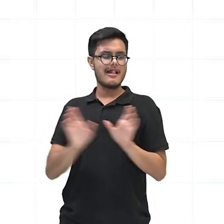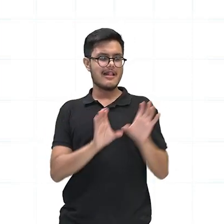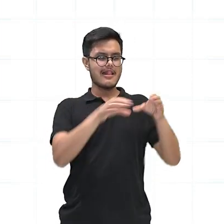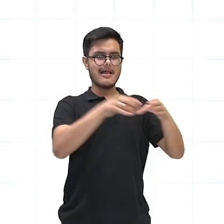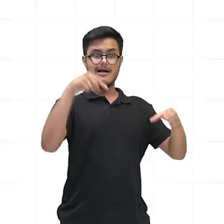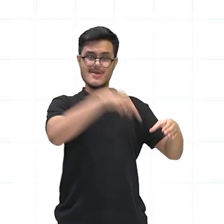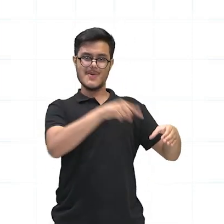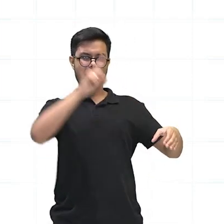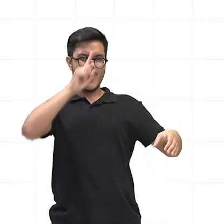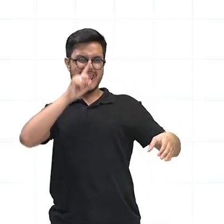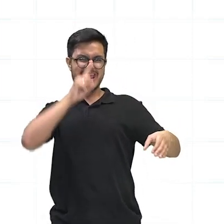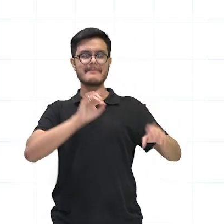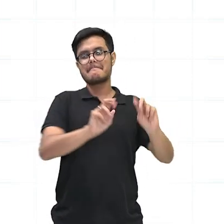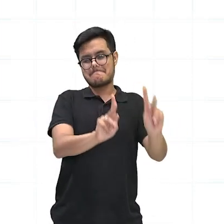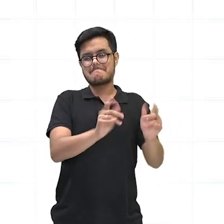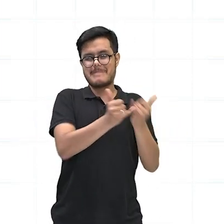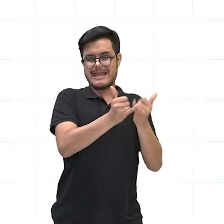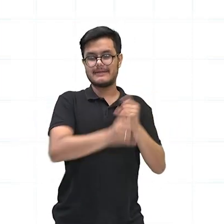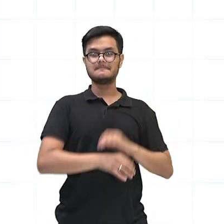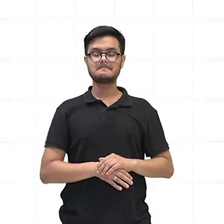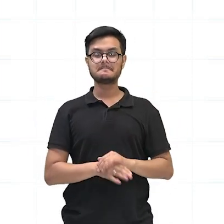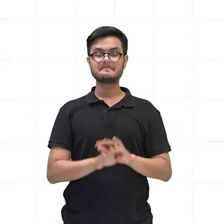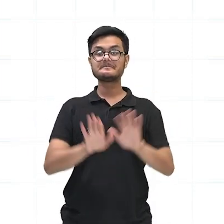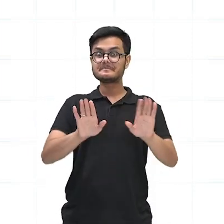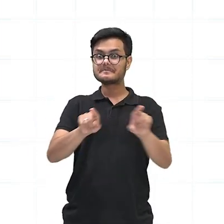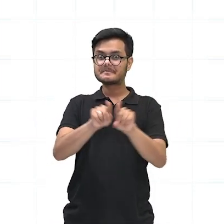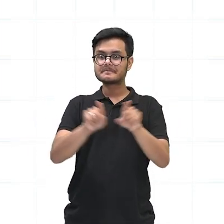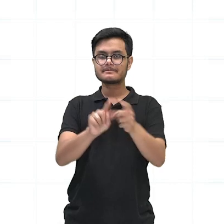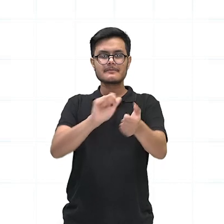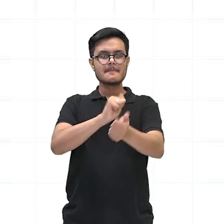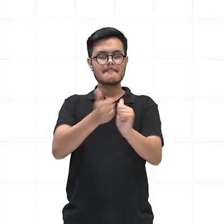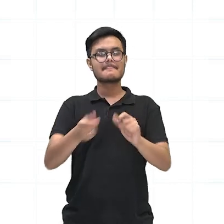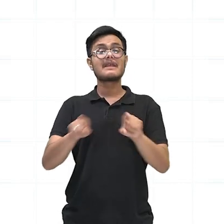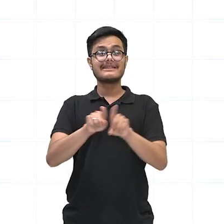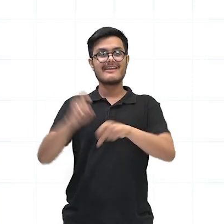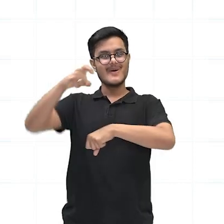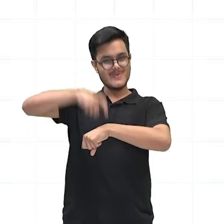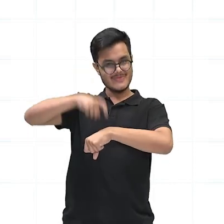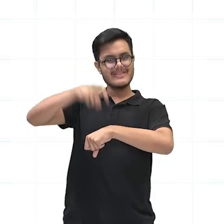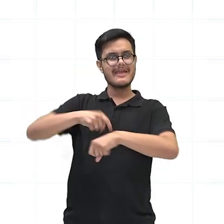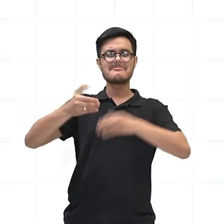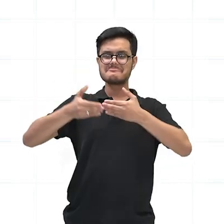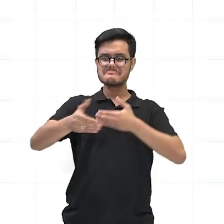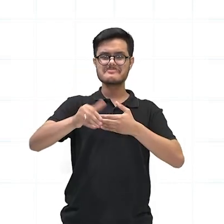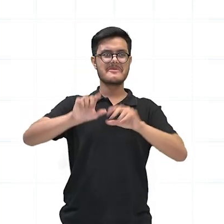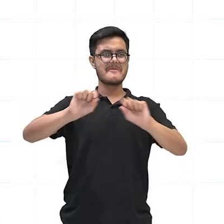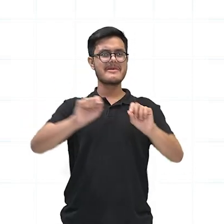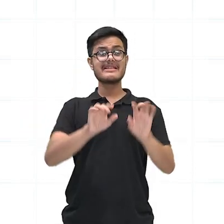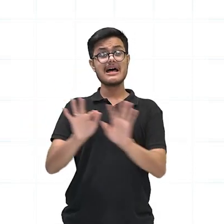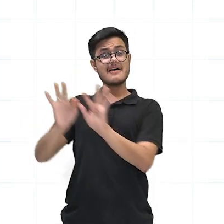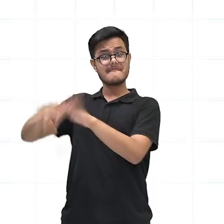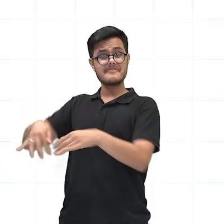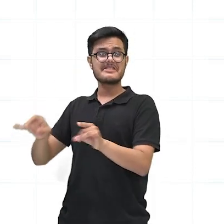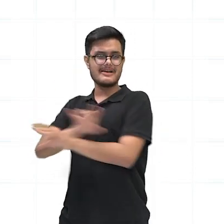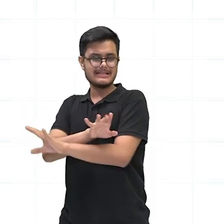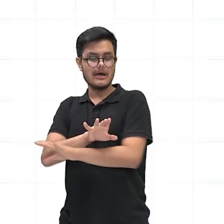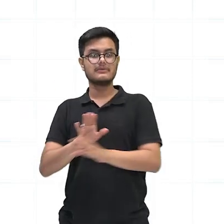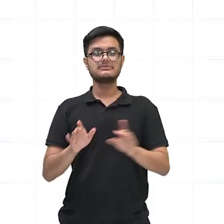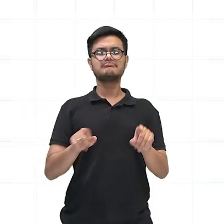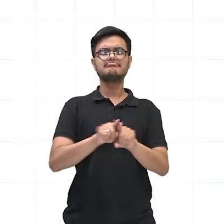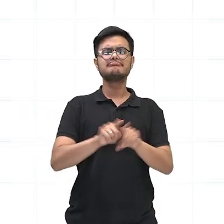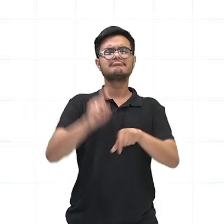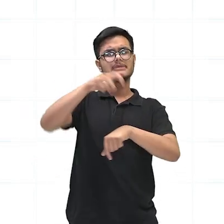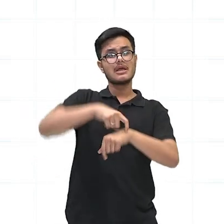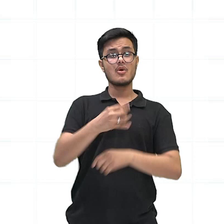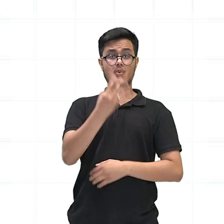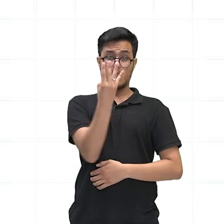assim como todos os outros esportes, ele também tem o seu tempo de partida Então, olha só, cada partida consiste em